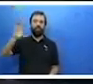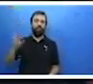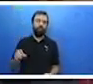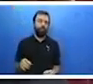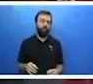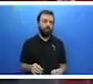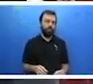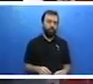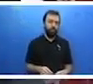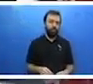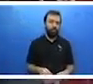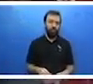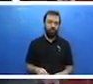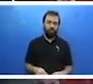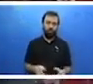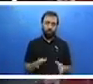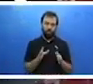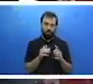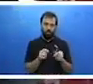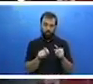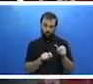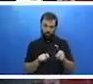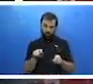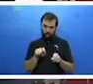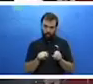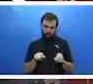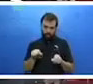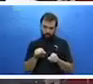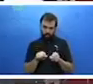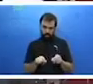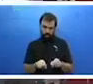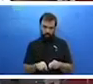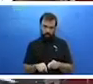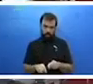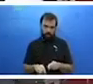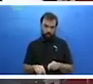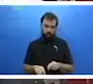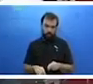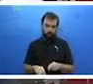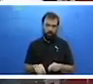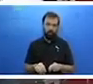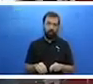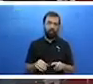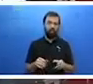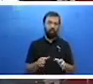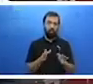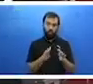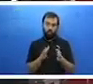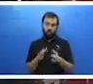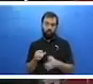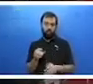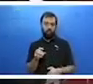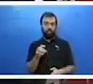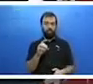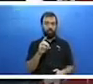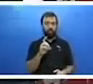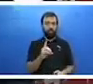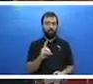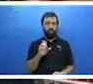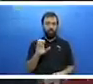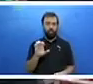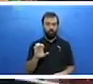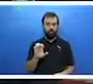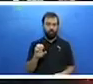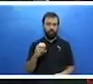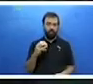decrescente. Mais uma coisa fácil gravar para vocês não confundirem. Então vamos ver assim, professora, crescente. É do maior